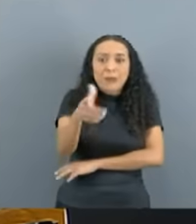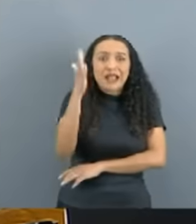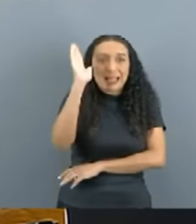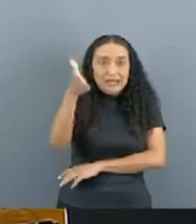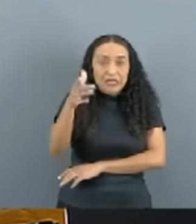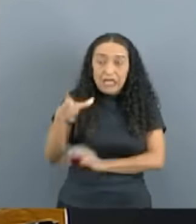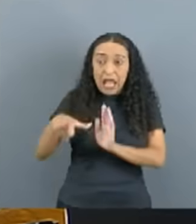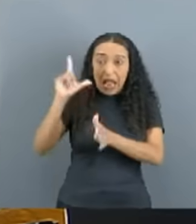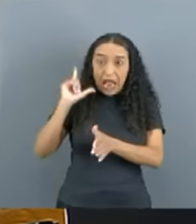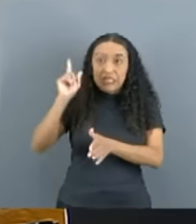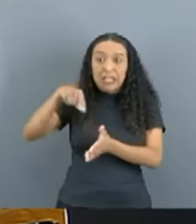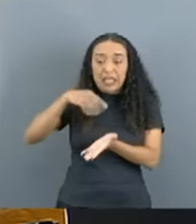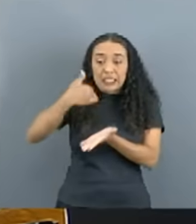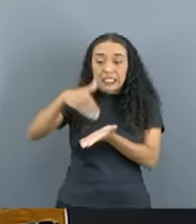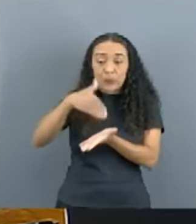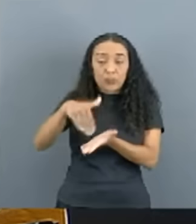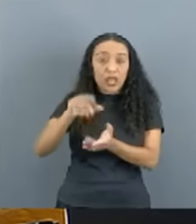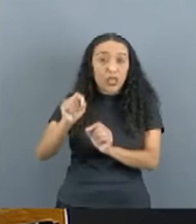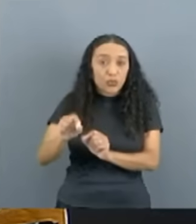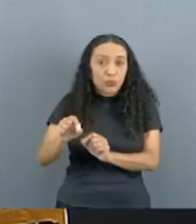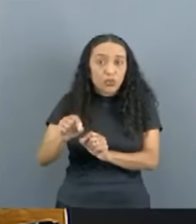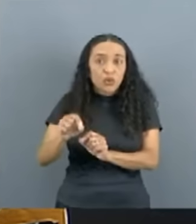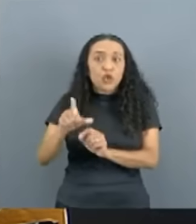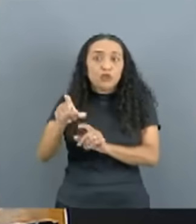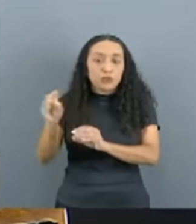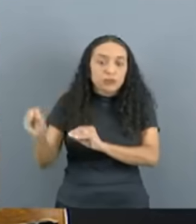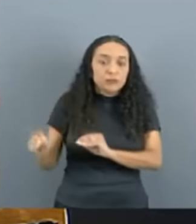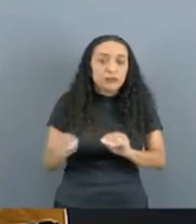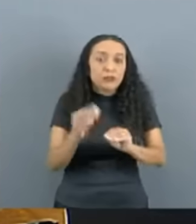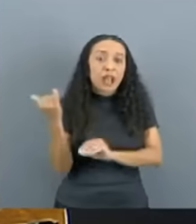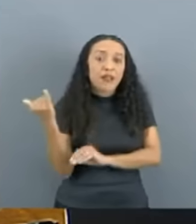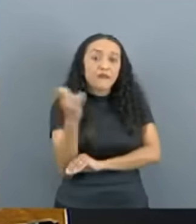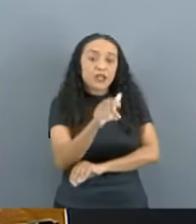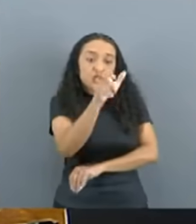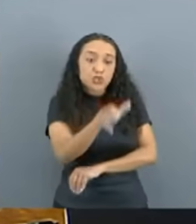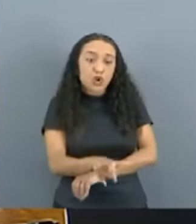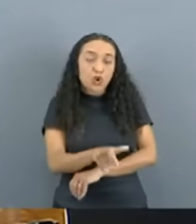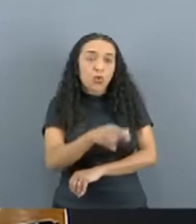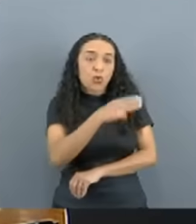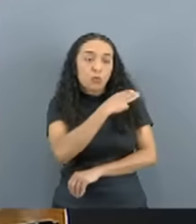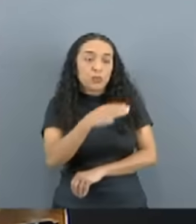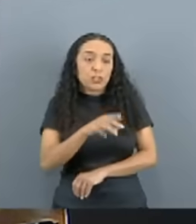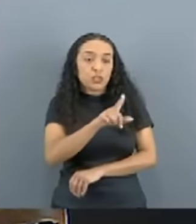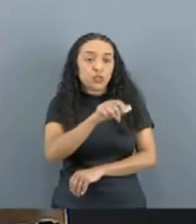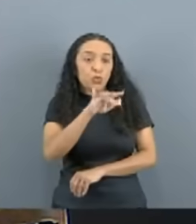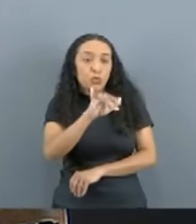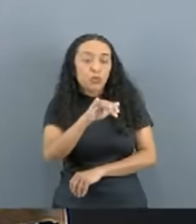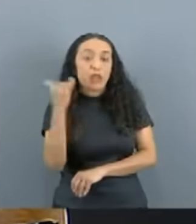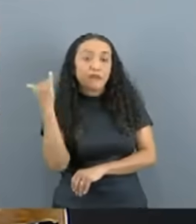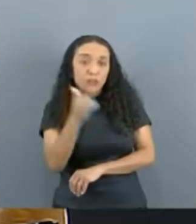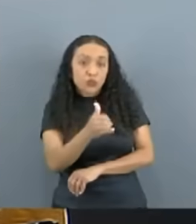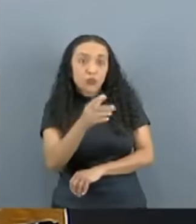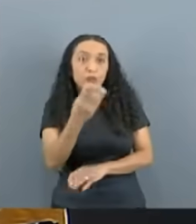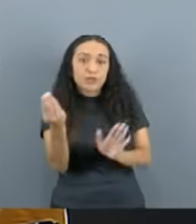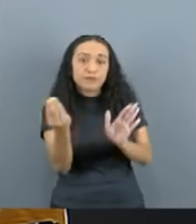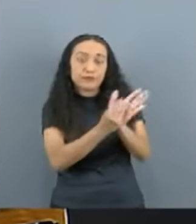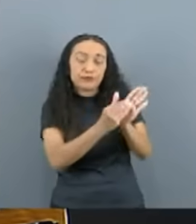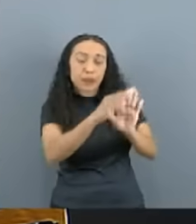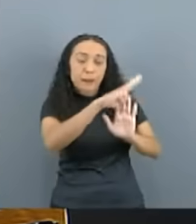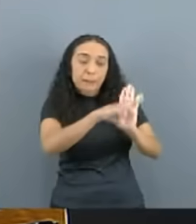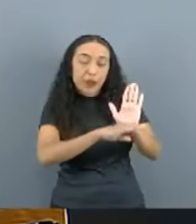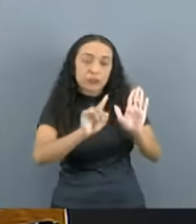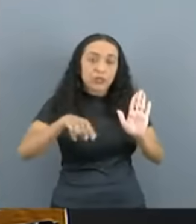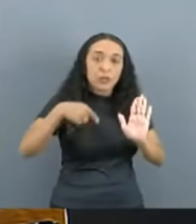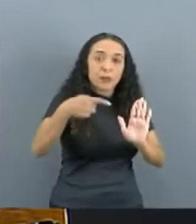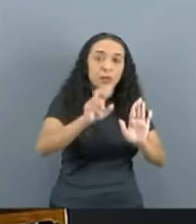secretário executivo. O senhor lembrou ao ministro Lupe que ele se comprometeu de colocar na próxima pauta? O senhor,